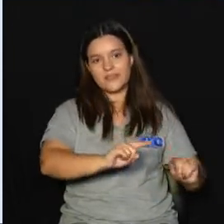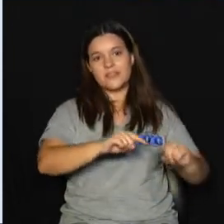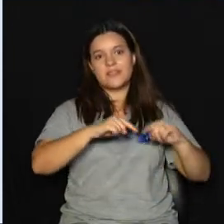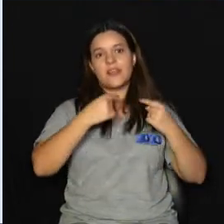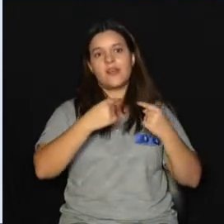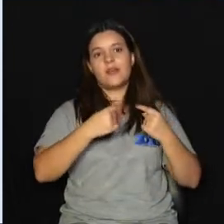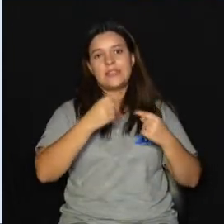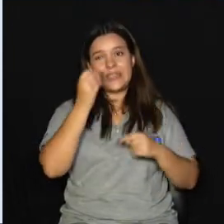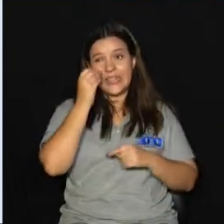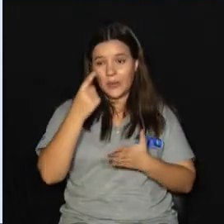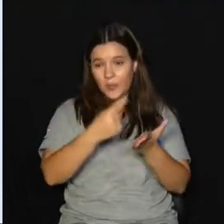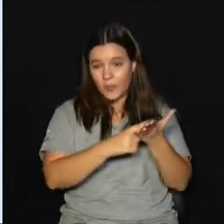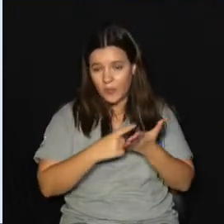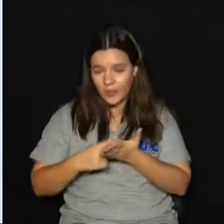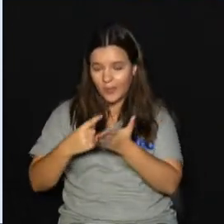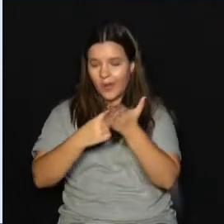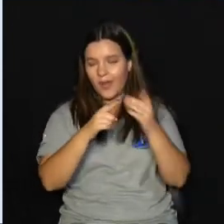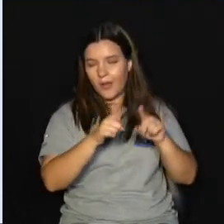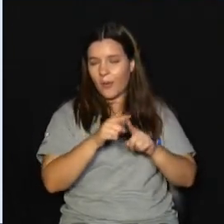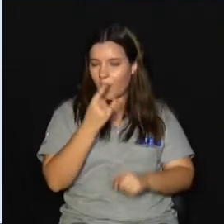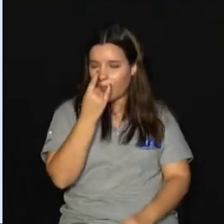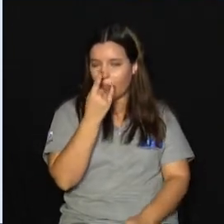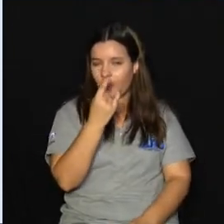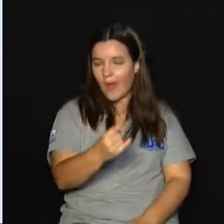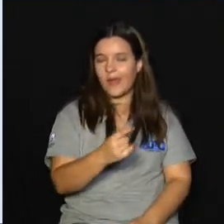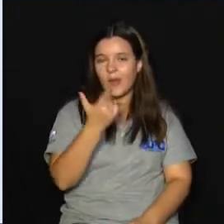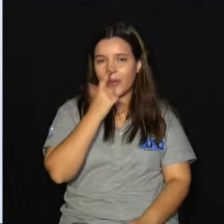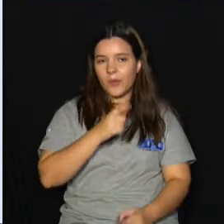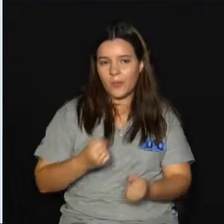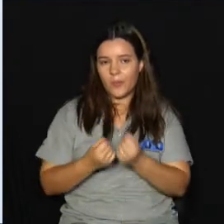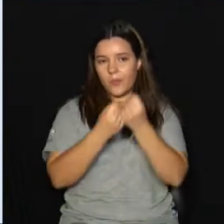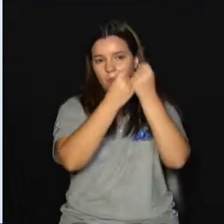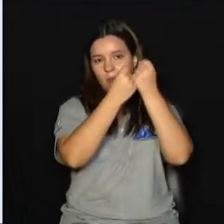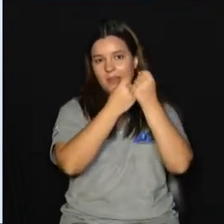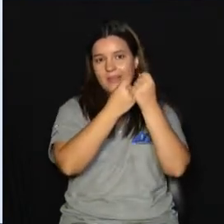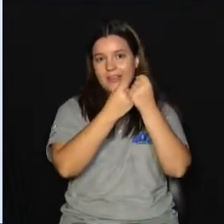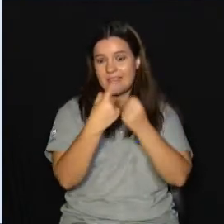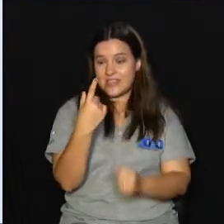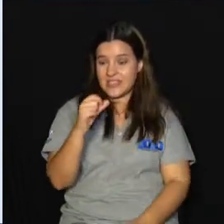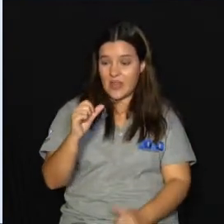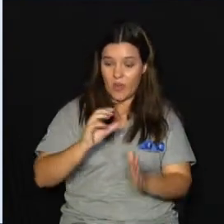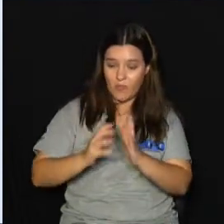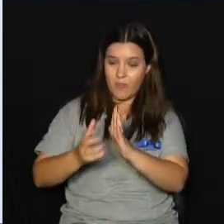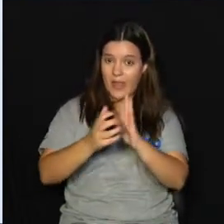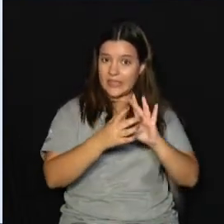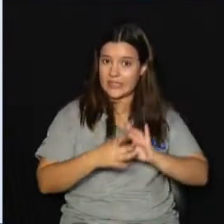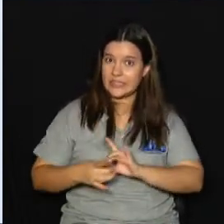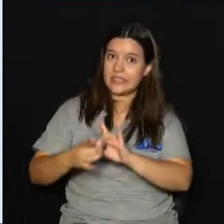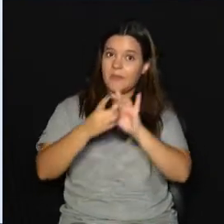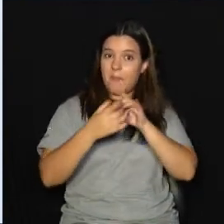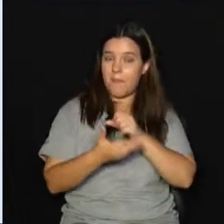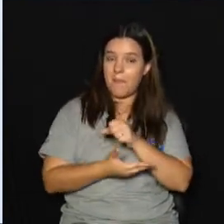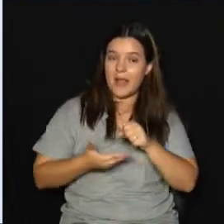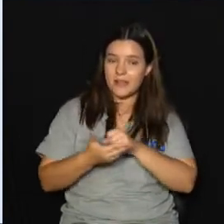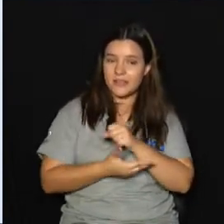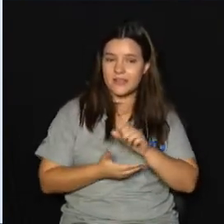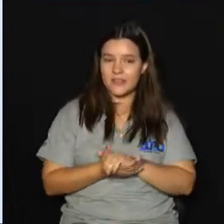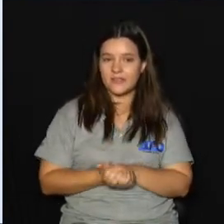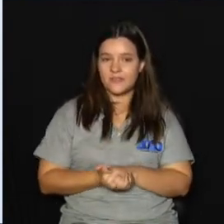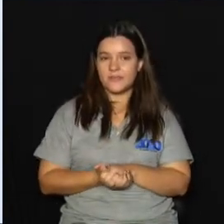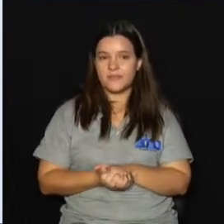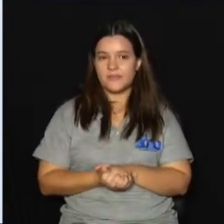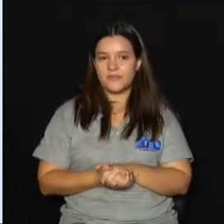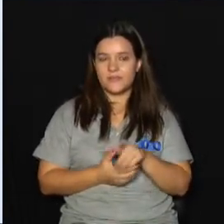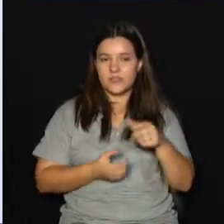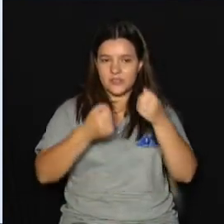atrair essas tantas legendas para uma base significativa, sabe? Você mesmo acabou de